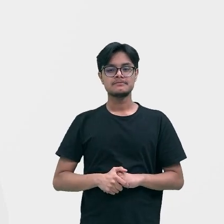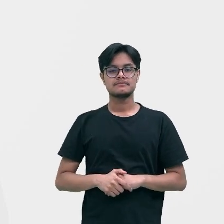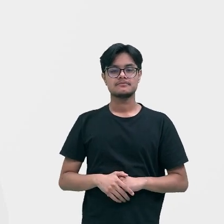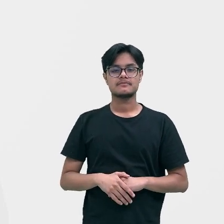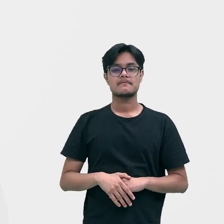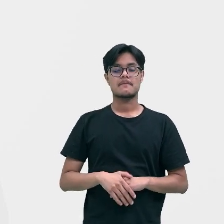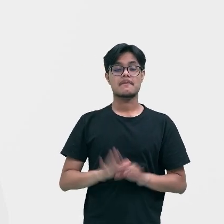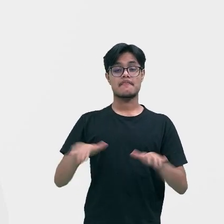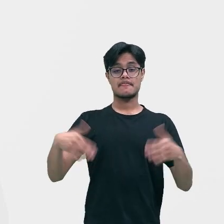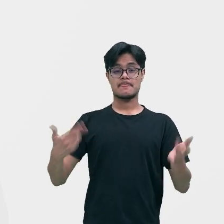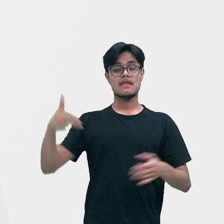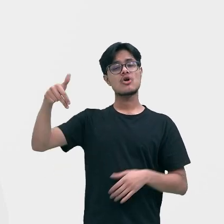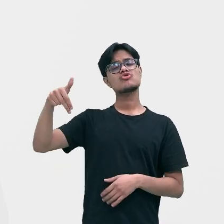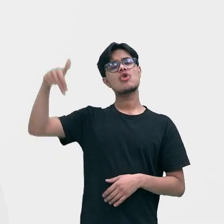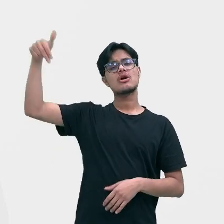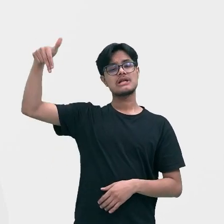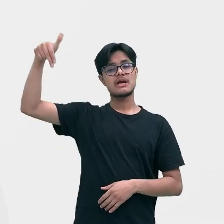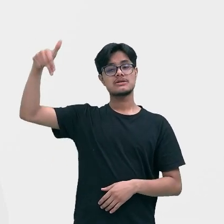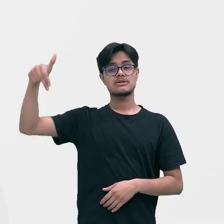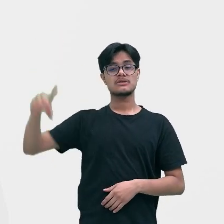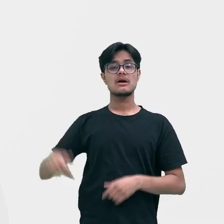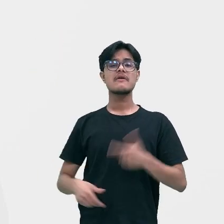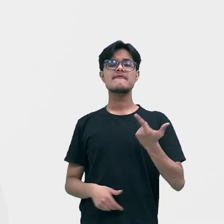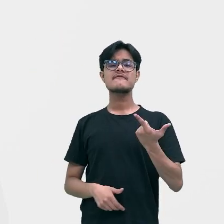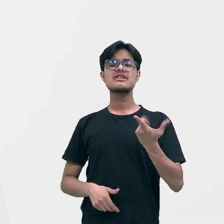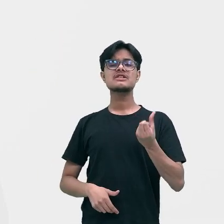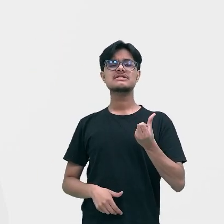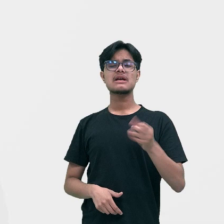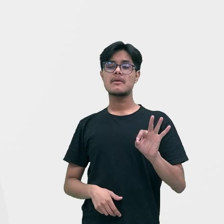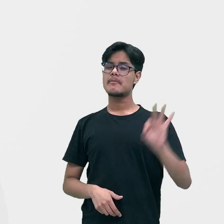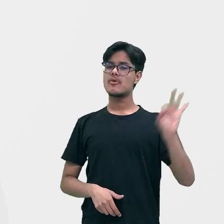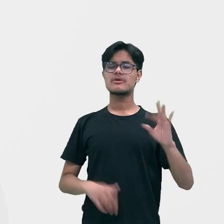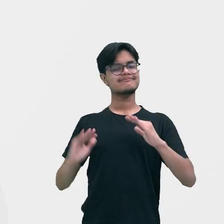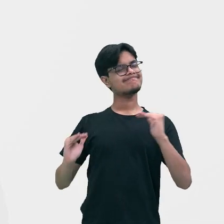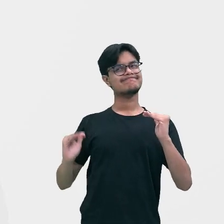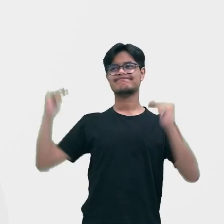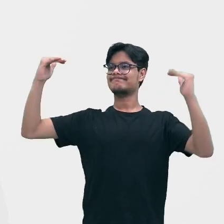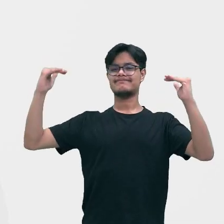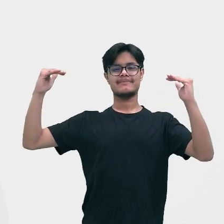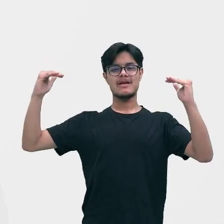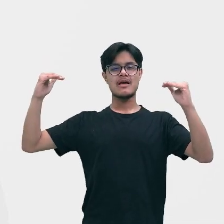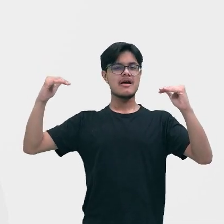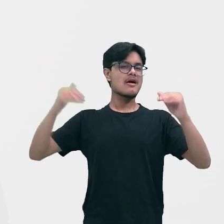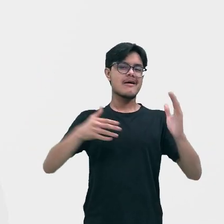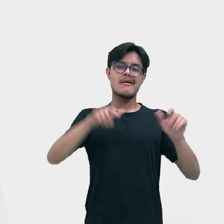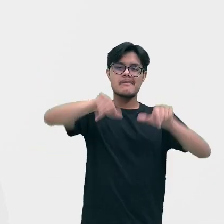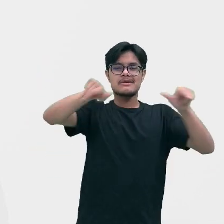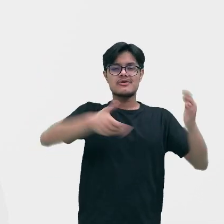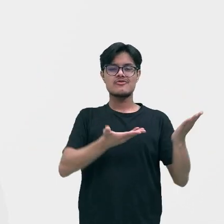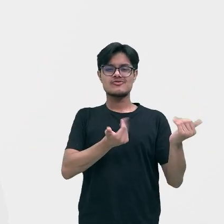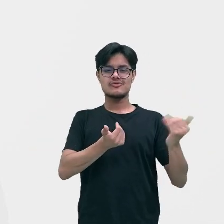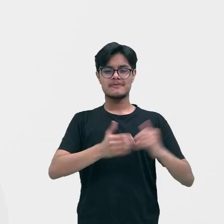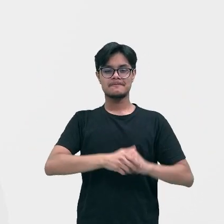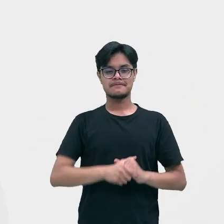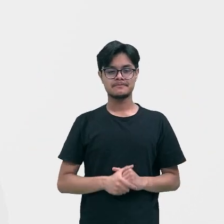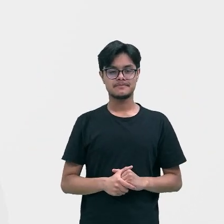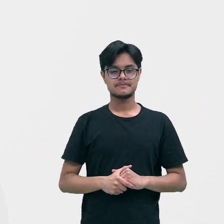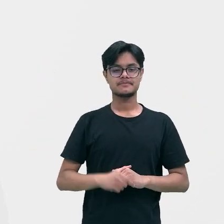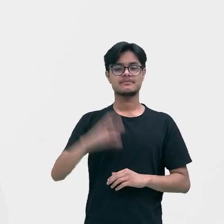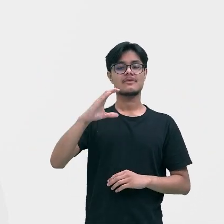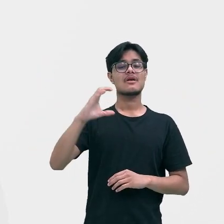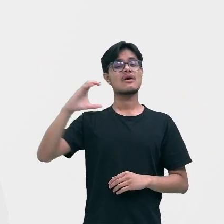Norte e Nordeste que tem um percentual maior, né, de questão de percentual de jovens em relação a Centro-Oeste, Sudeste